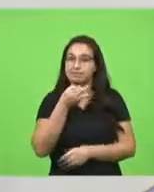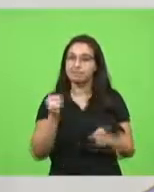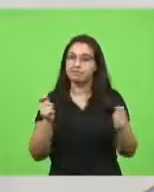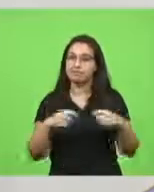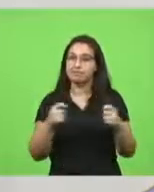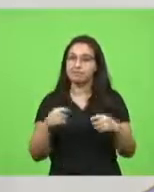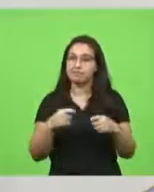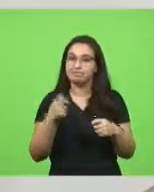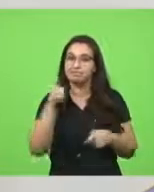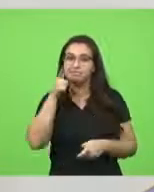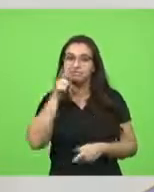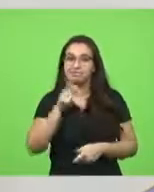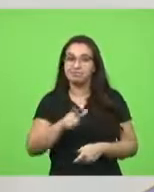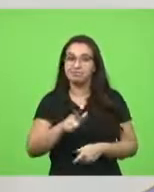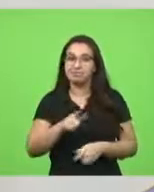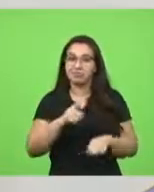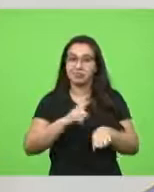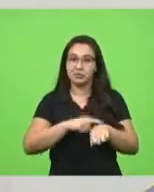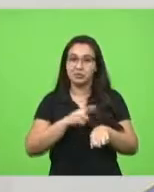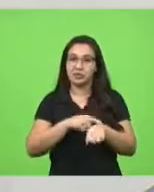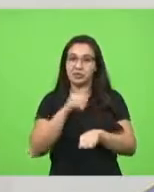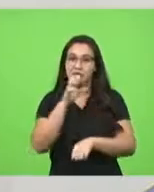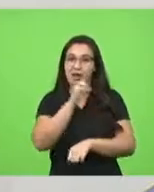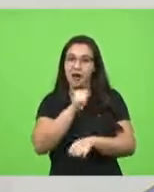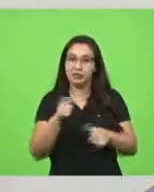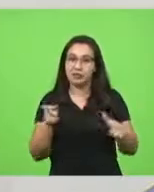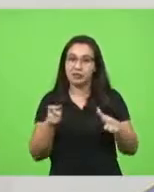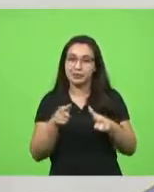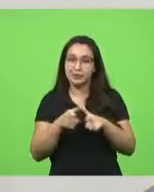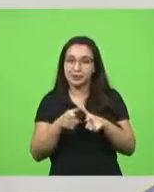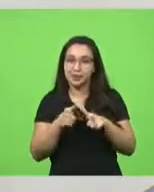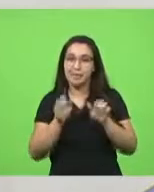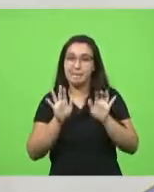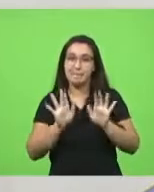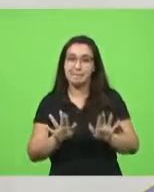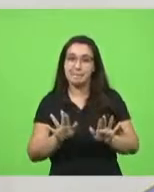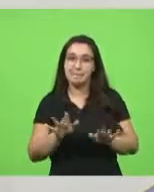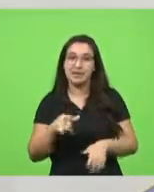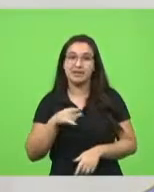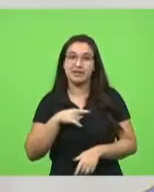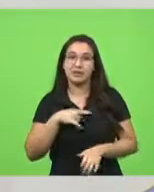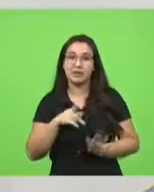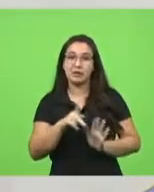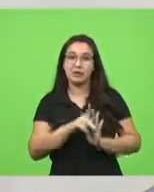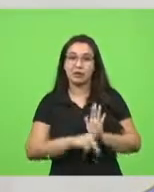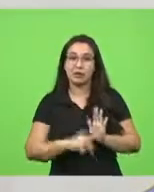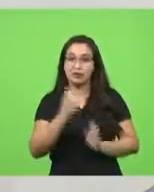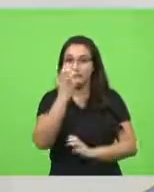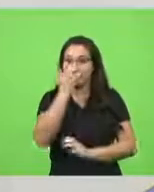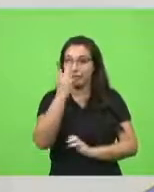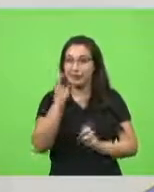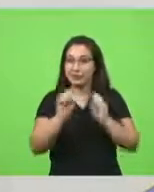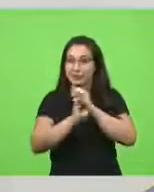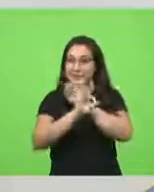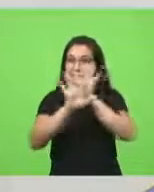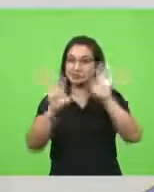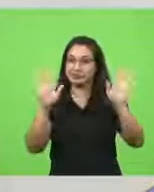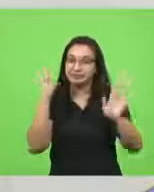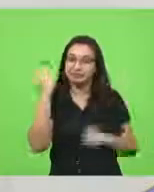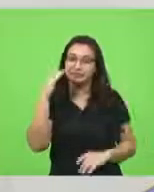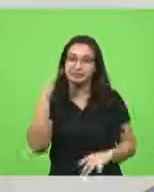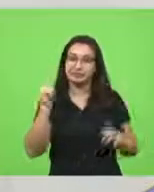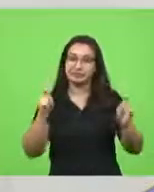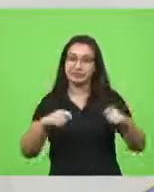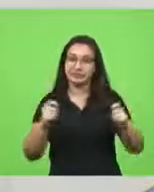num tempo bastante breve, curto, mas são 6 programas fáceis de entender que englobam todas as